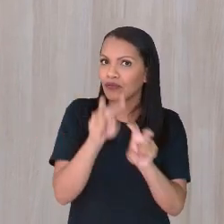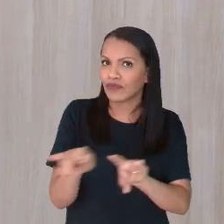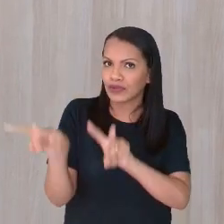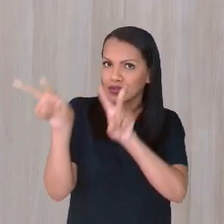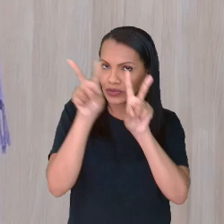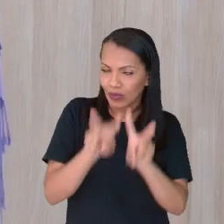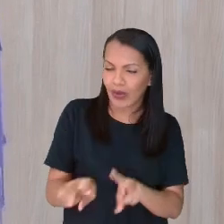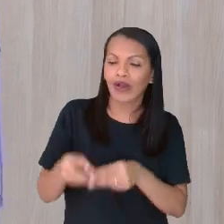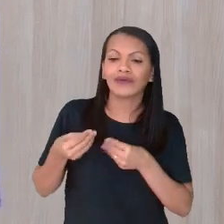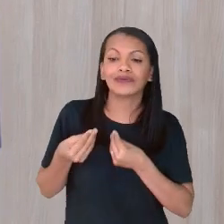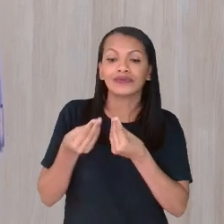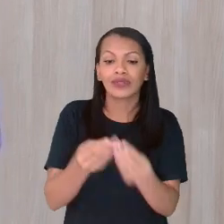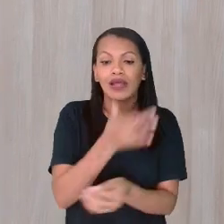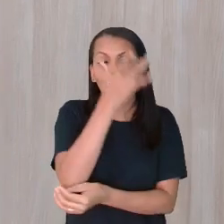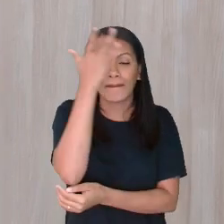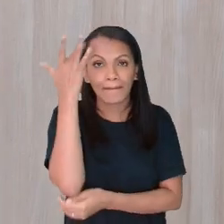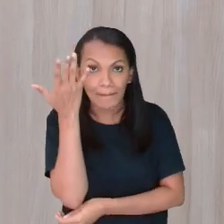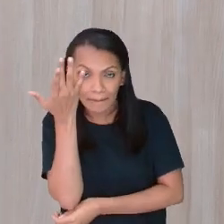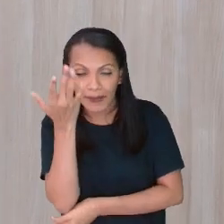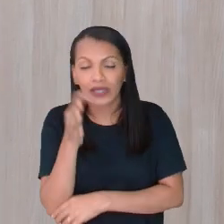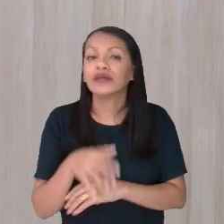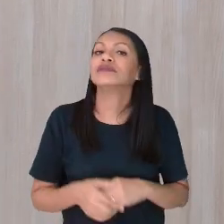oferecer às pessoas